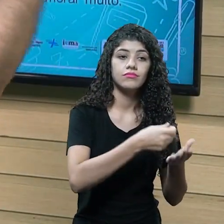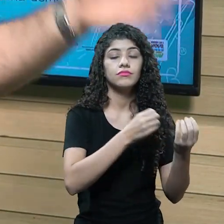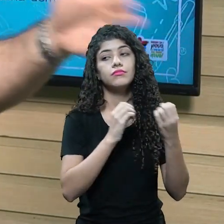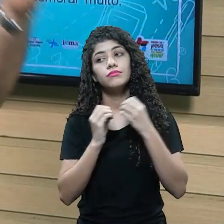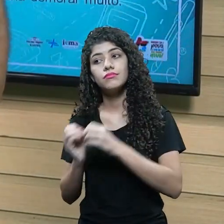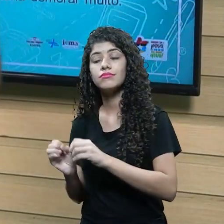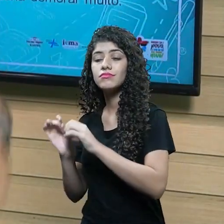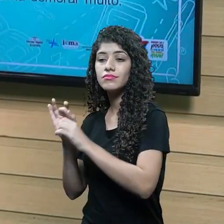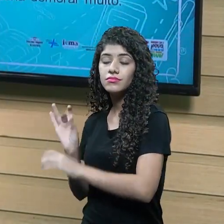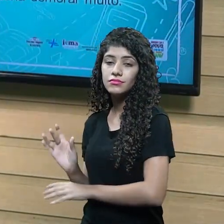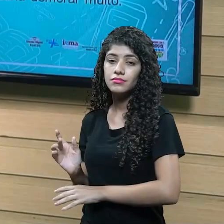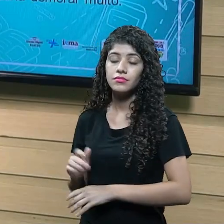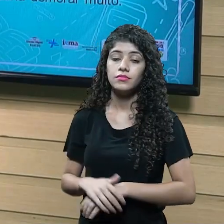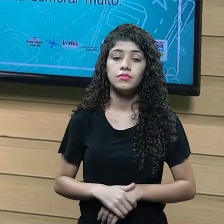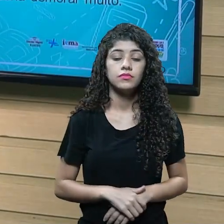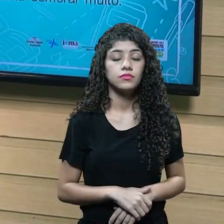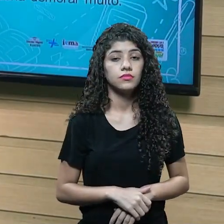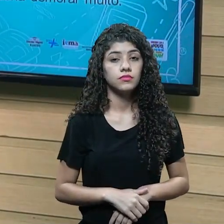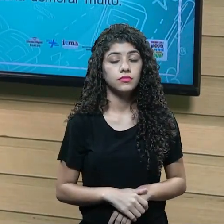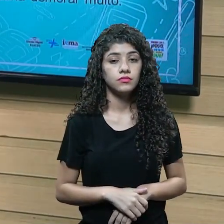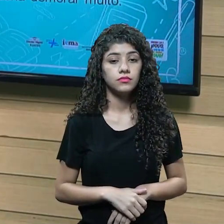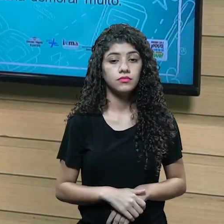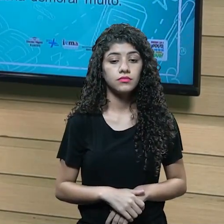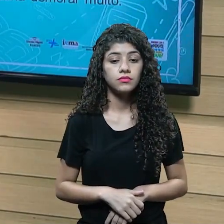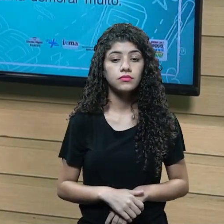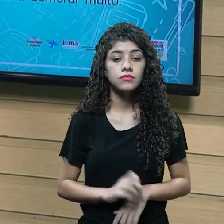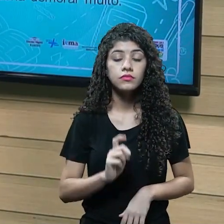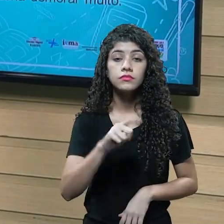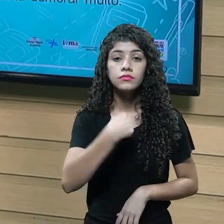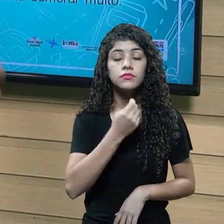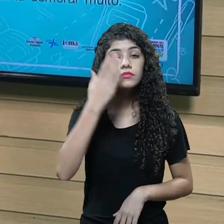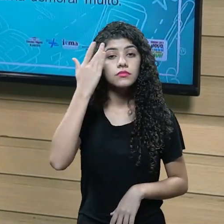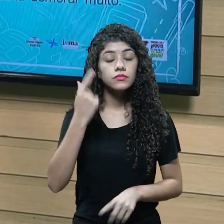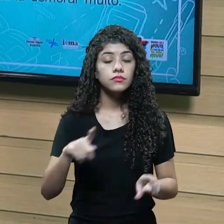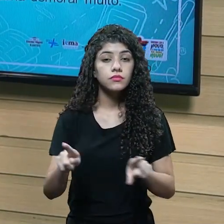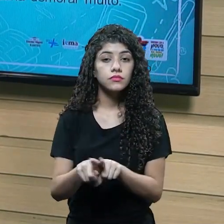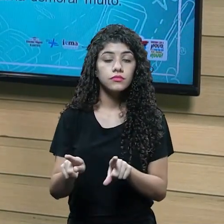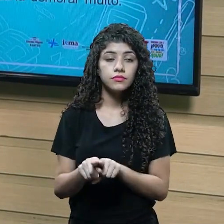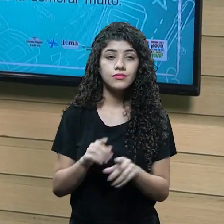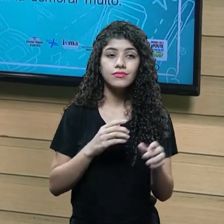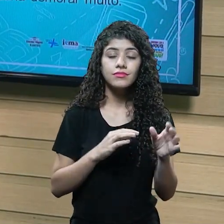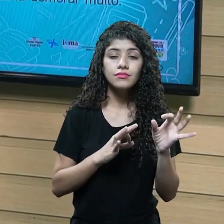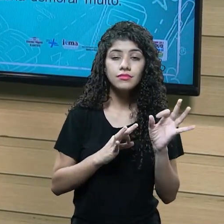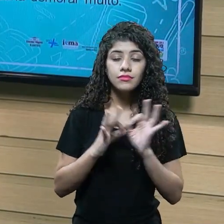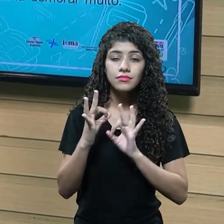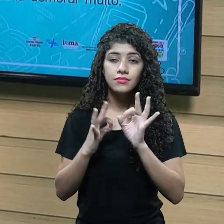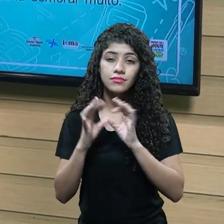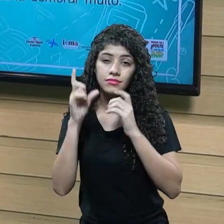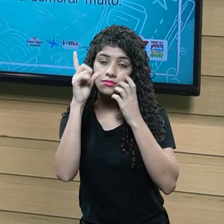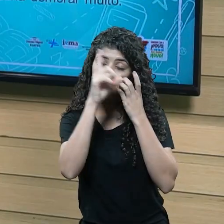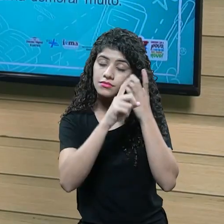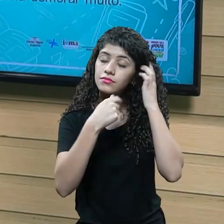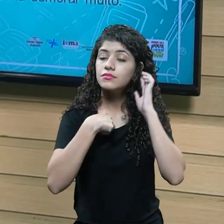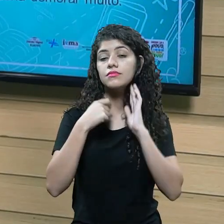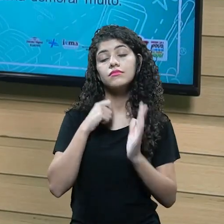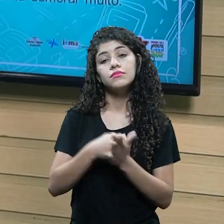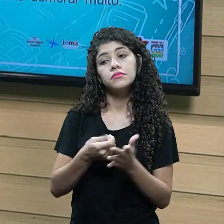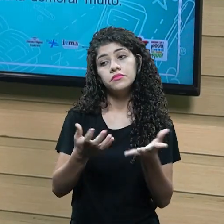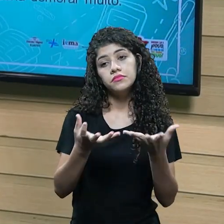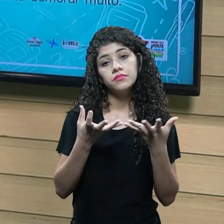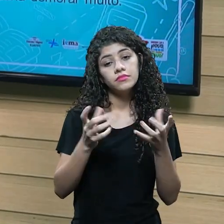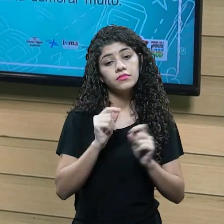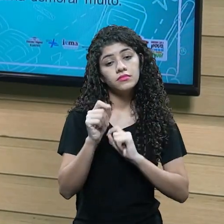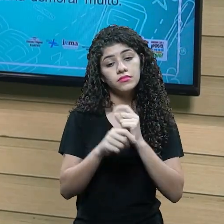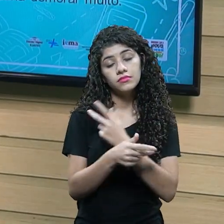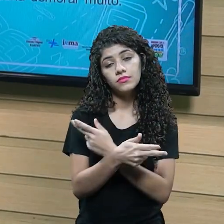e mercadorias muito mais difícil. Tá? Nós sabemos disso, que seria muito mais complicado eu comprar, por exemplo, eu quero comprar, por exemplo, uma